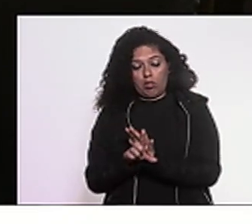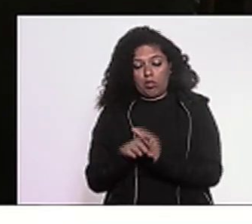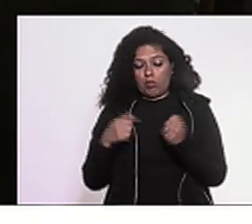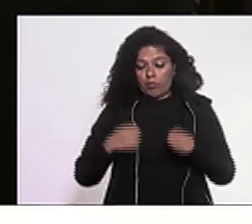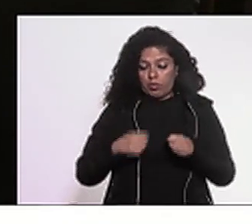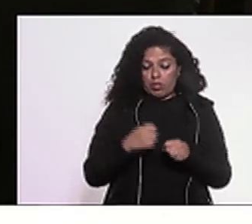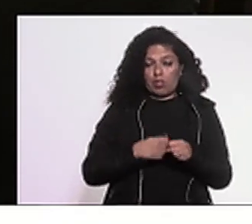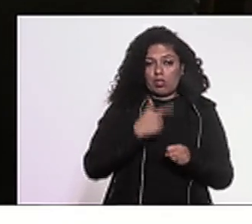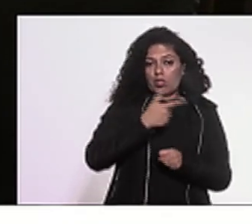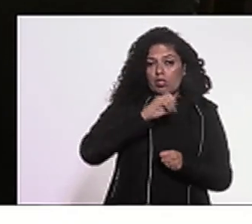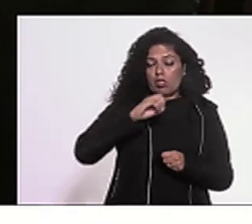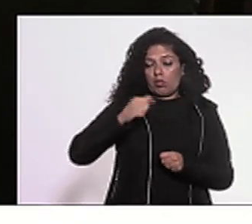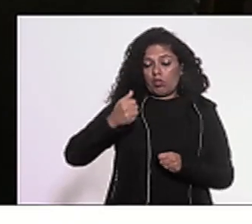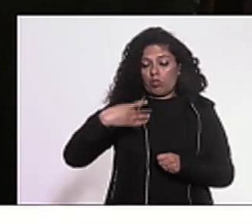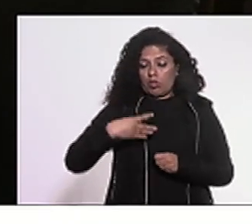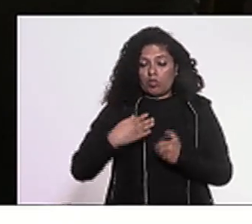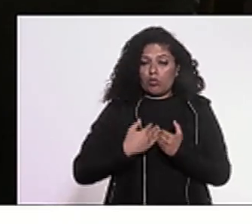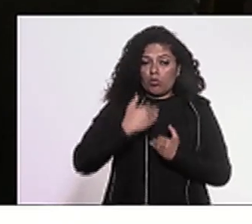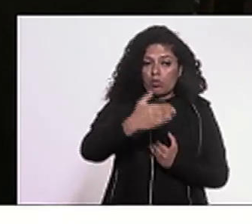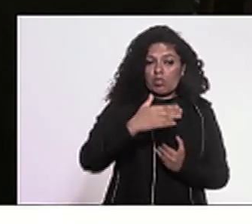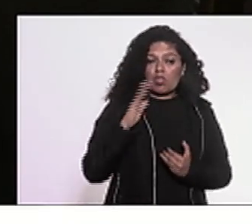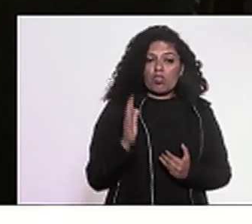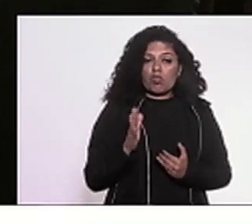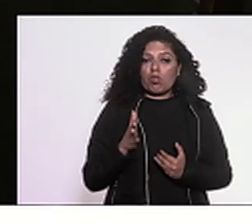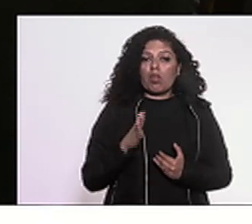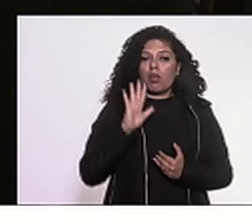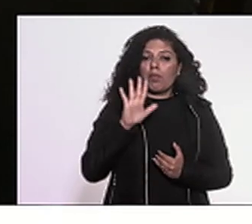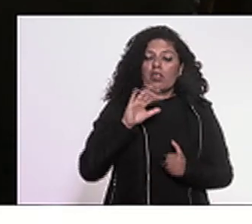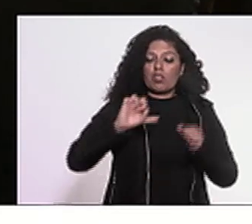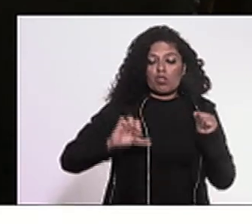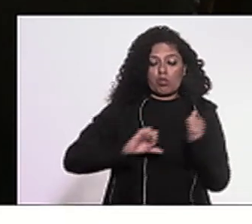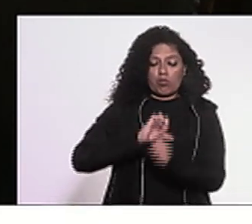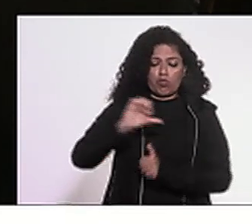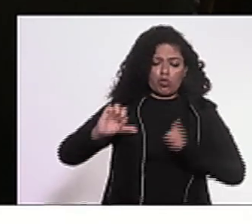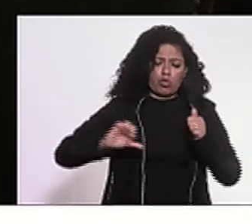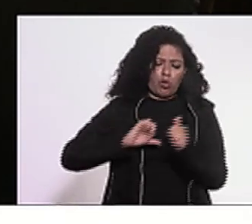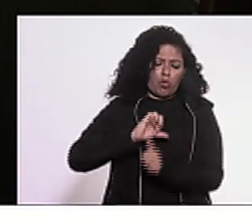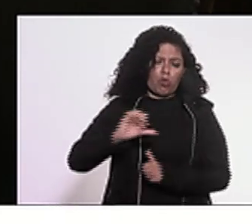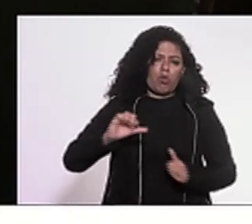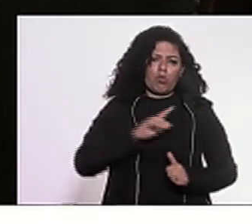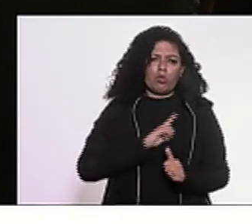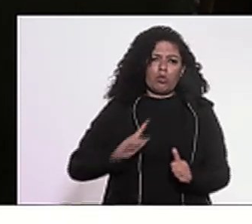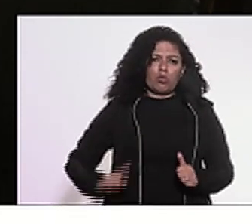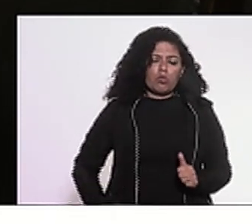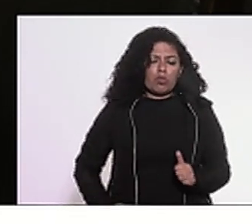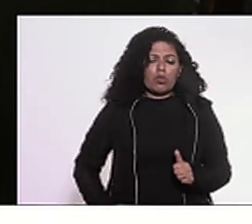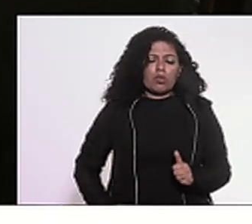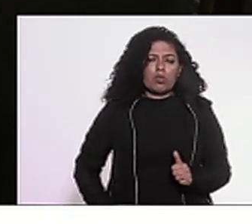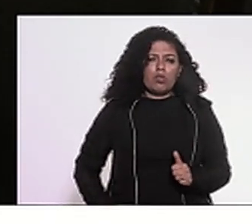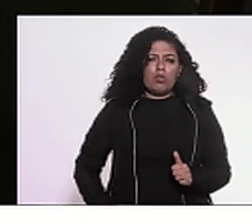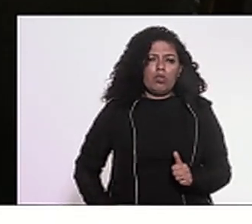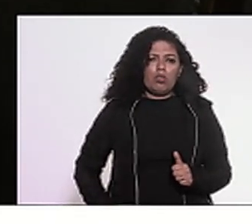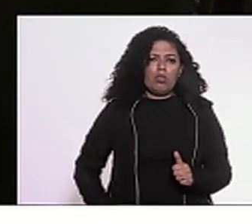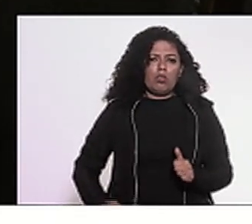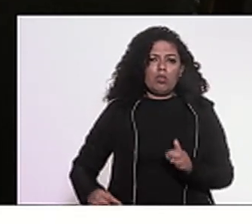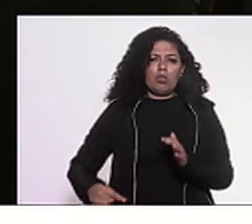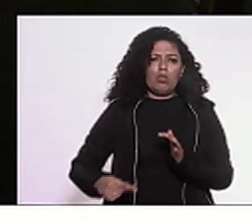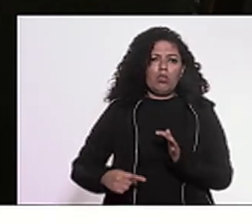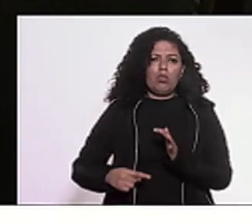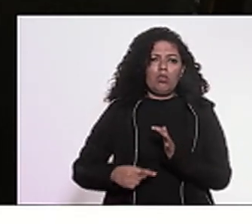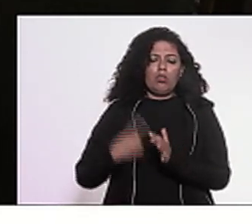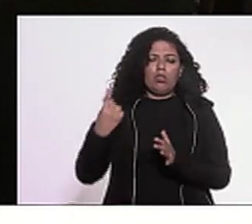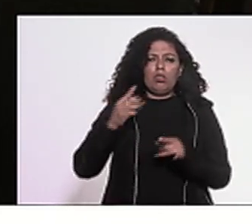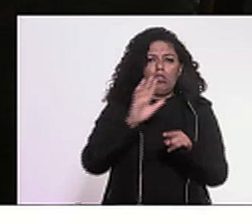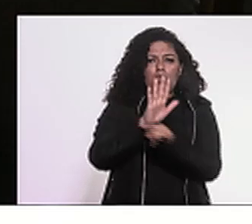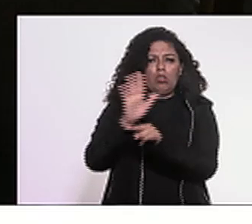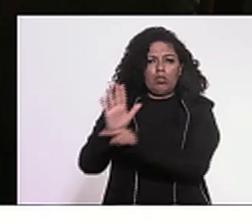estar implantado, e se muda o executivo, e o primeiro amparo e apoio